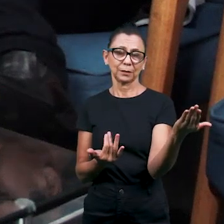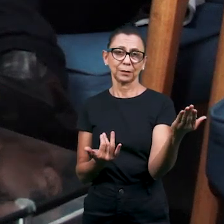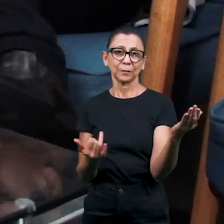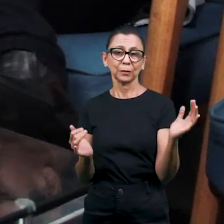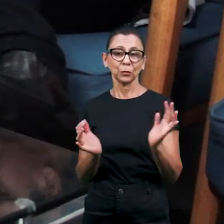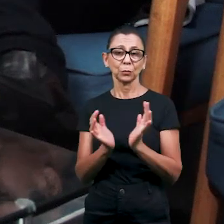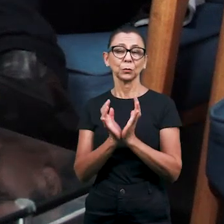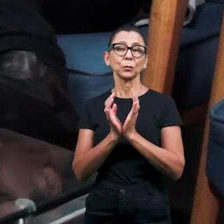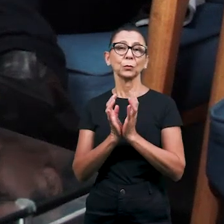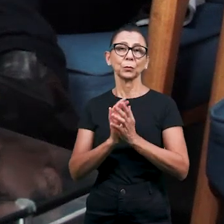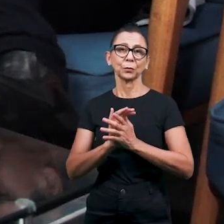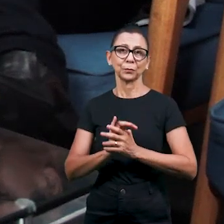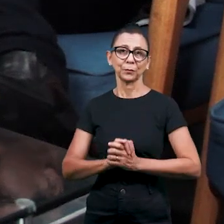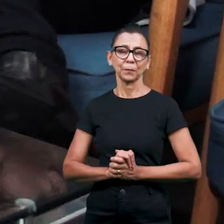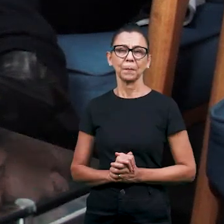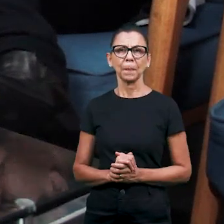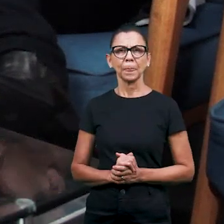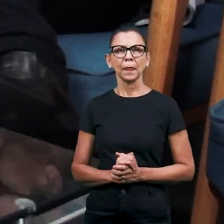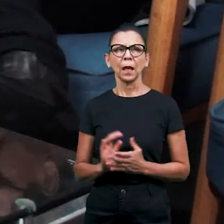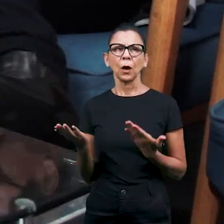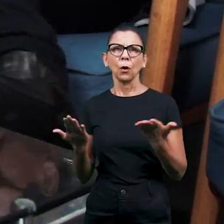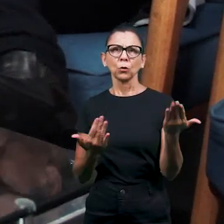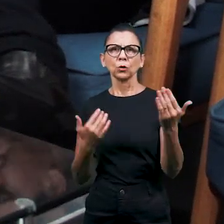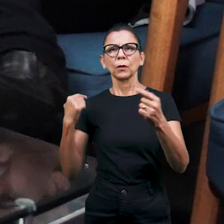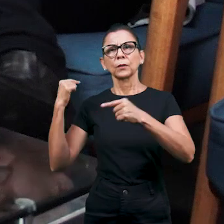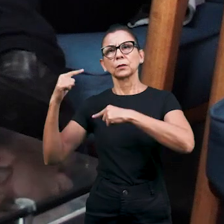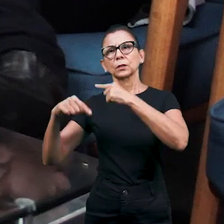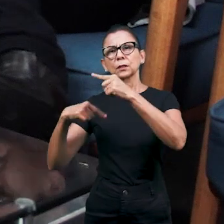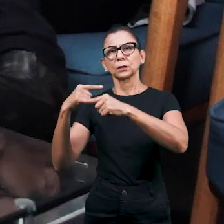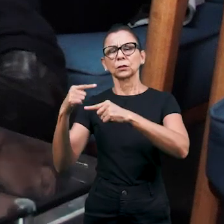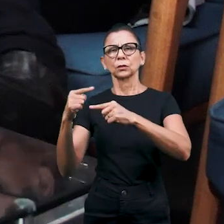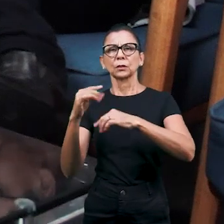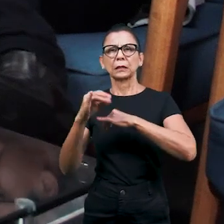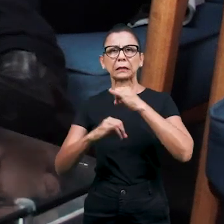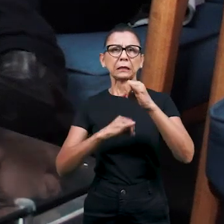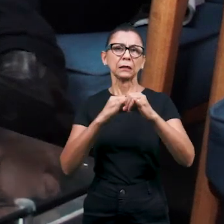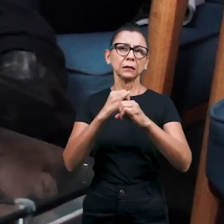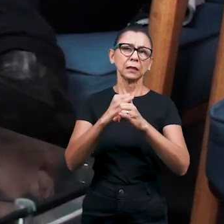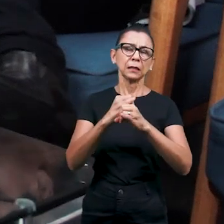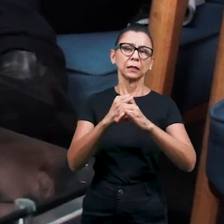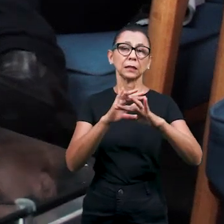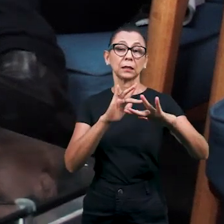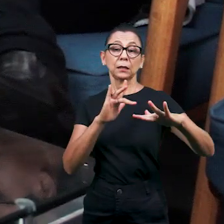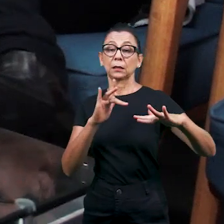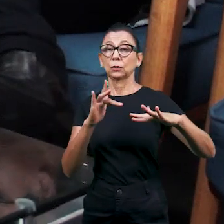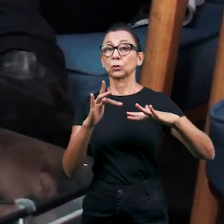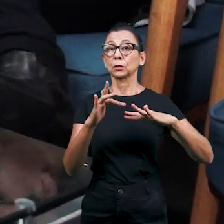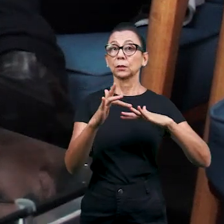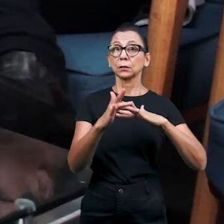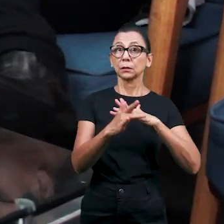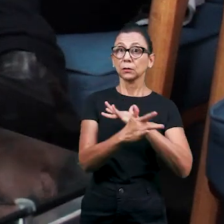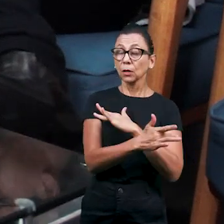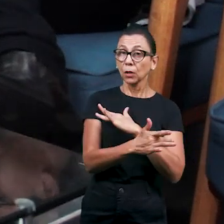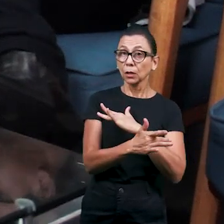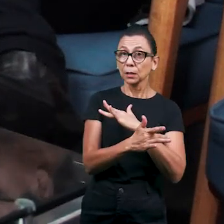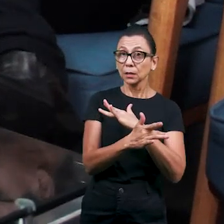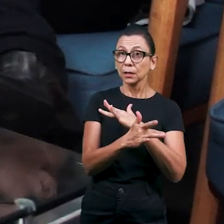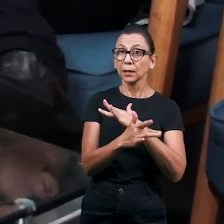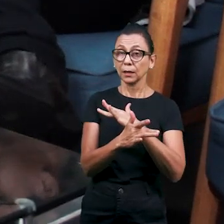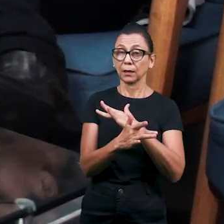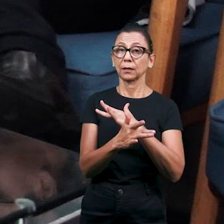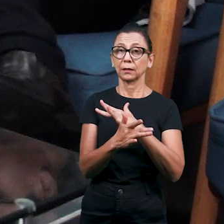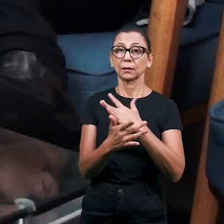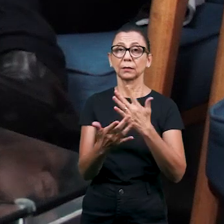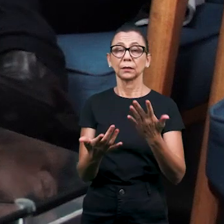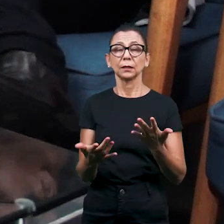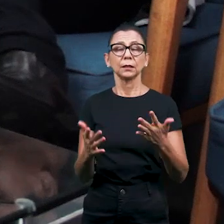de jovens é a geração da internet, é a geração das redes sociais, é a geração que vive conectada. Então